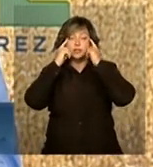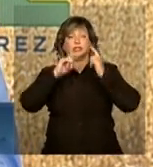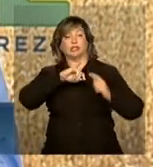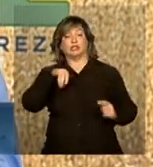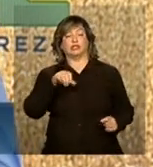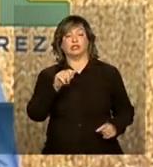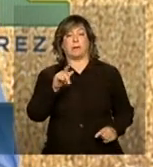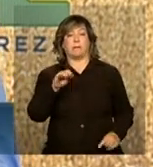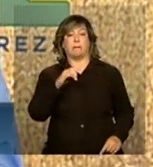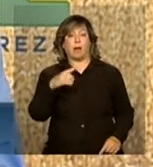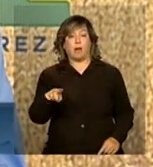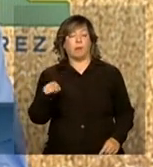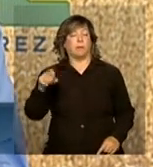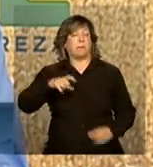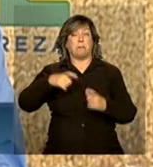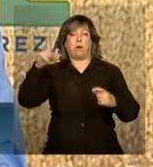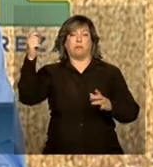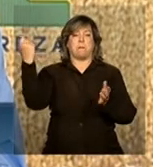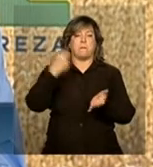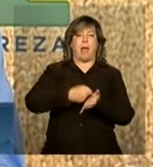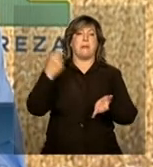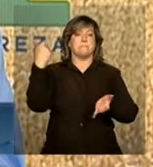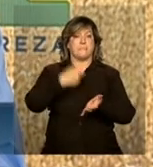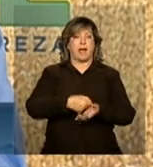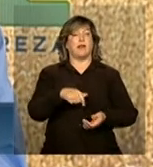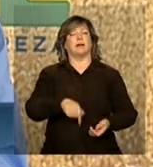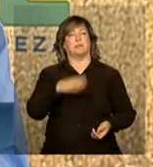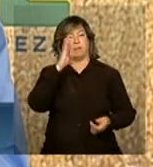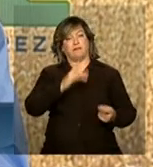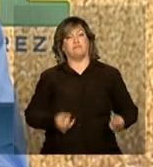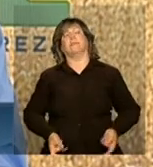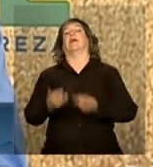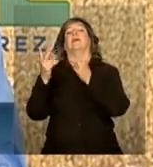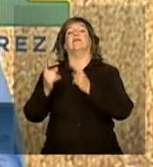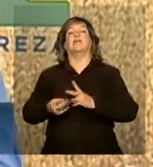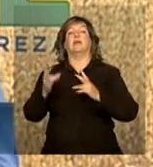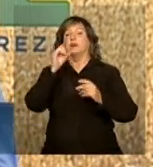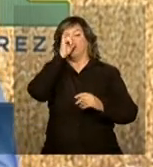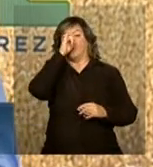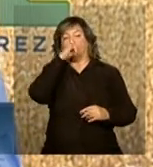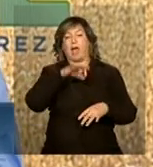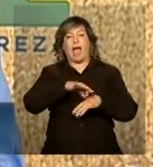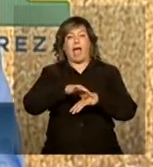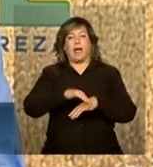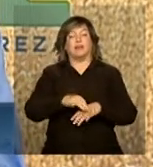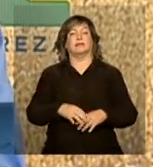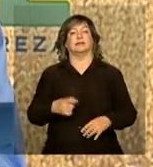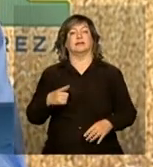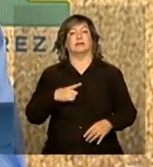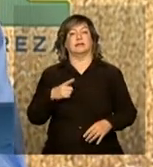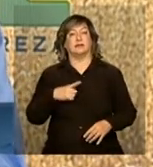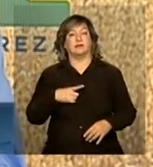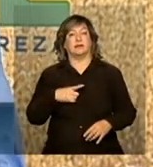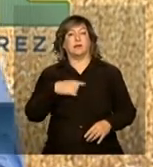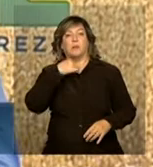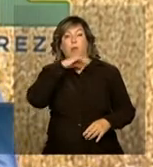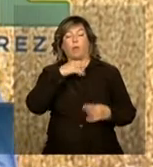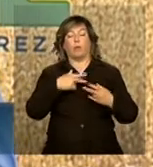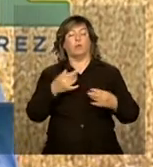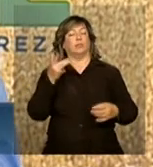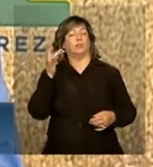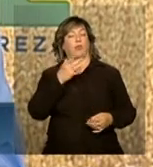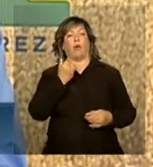importador mundial do produto. O embargo às exportações da carne para a Ucrânia foi removido e as exportações para o Peru